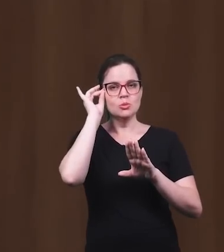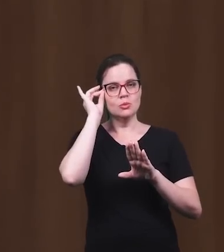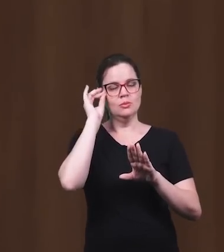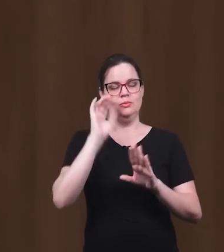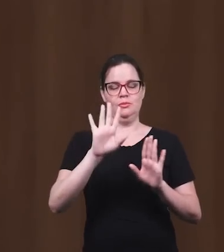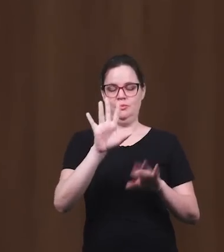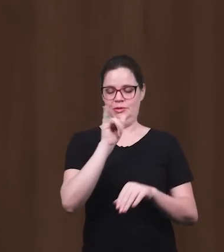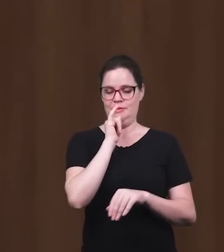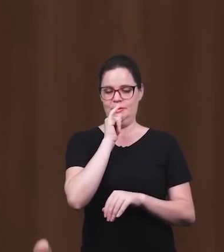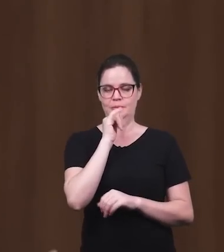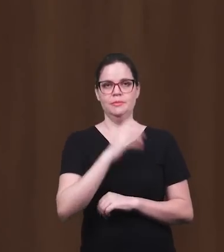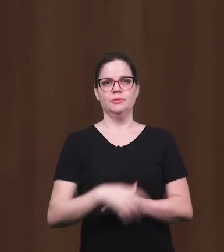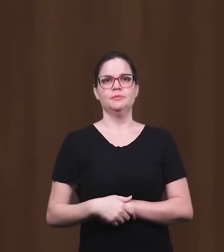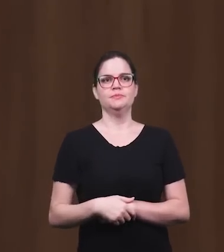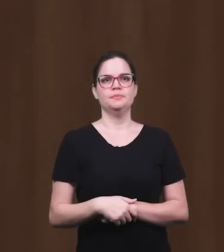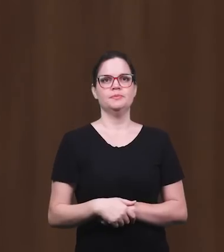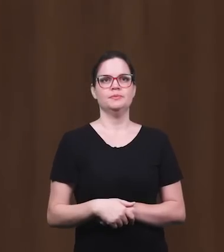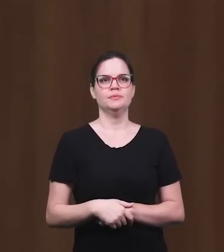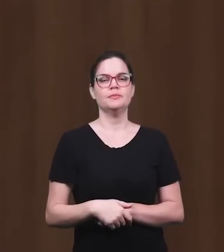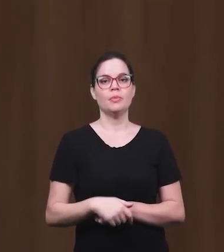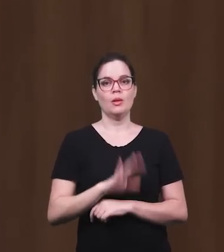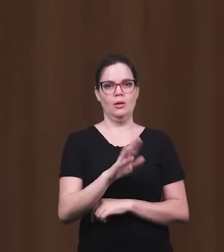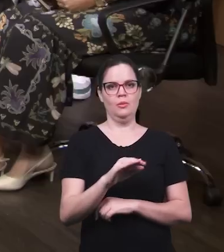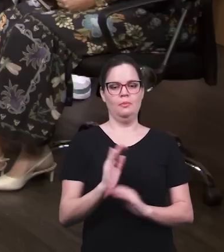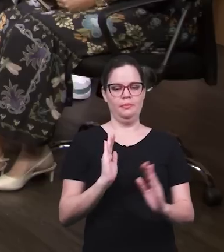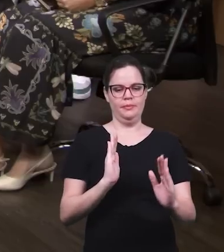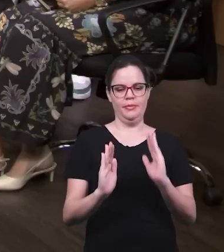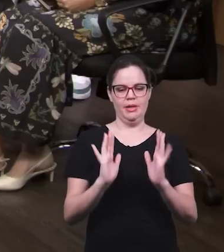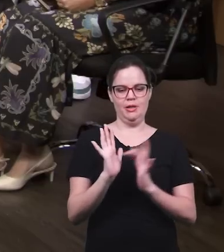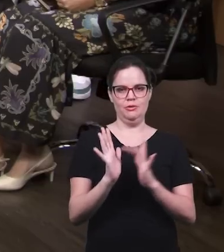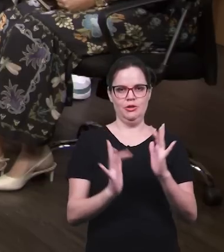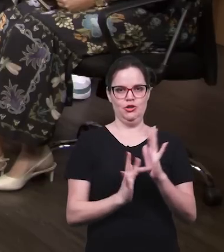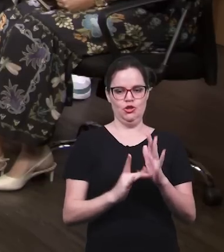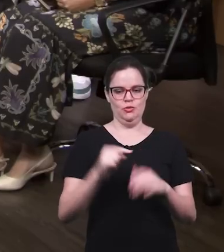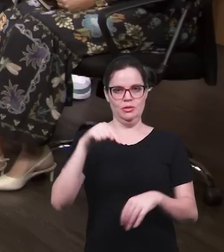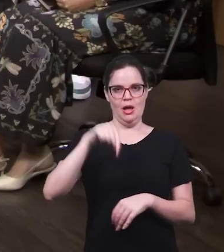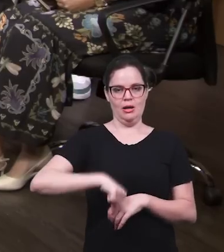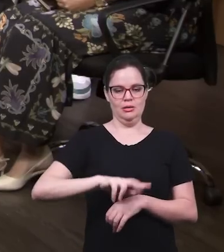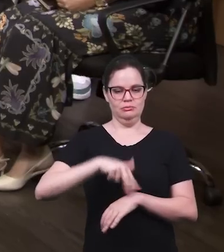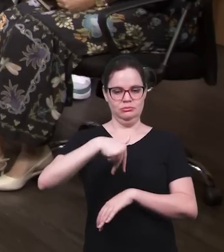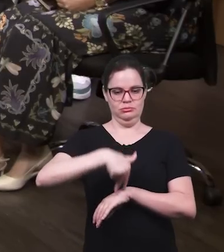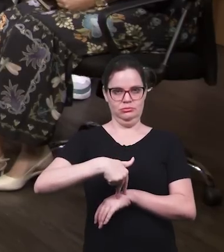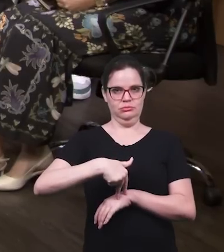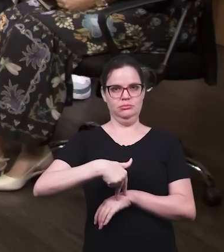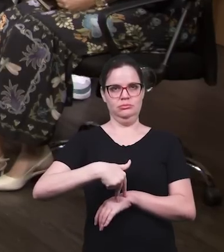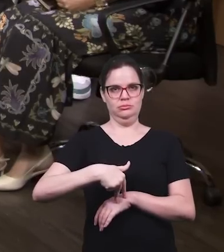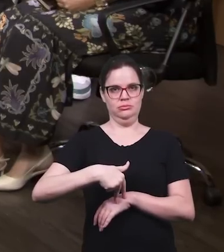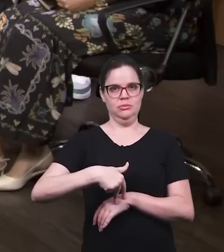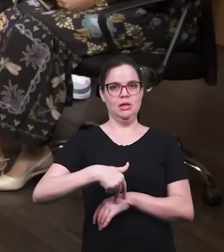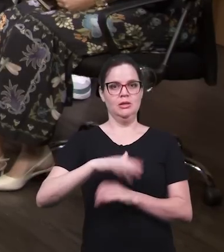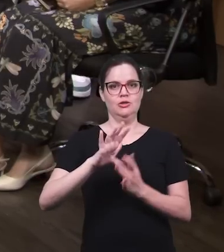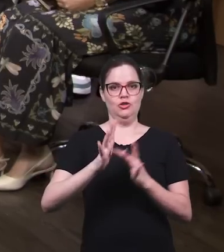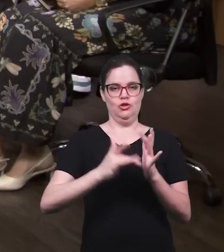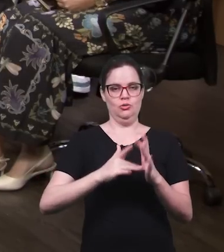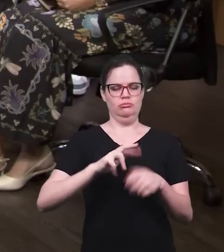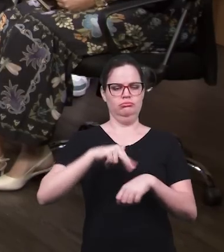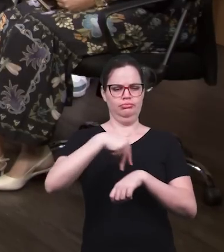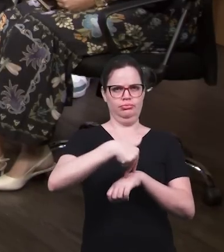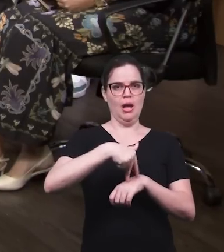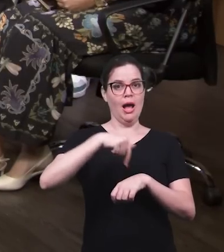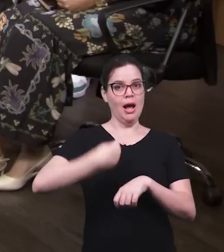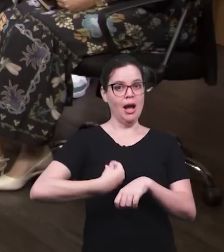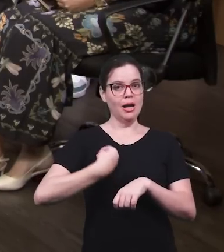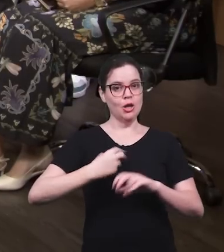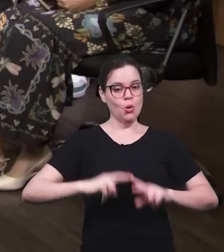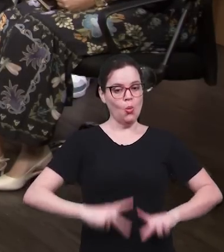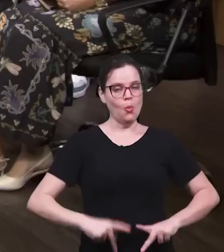Jesus, que é o tema do programa, né? Discernir o que vem de Deus ou não. Vamos para o ministério de Jesus. Jesus